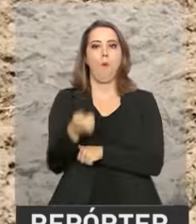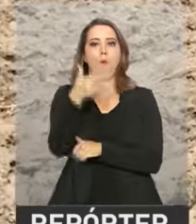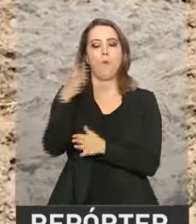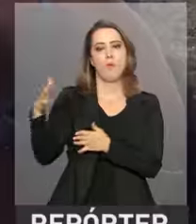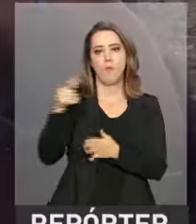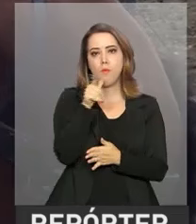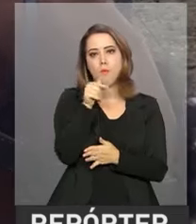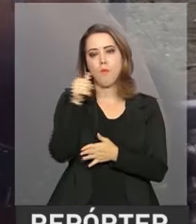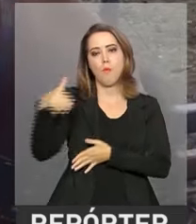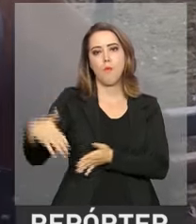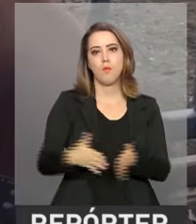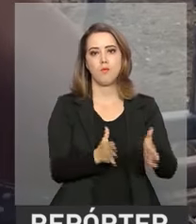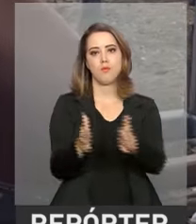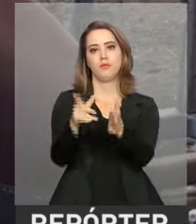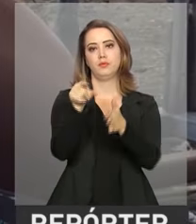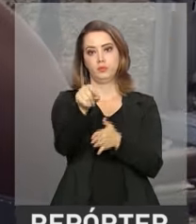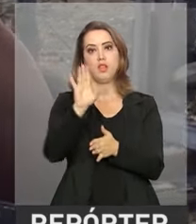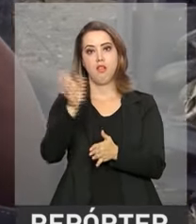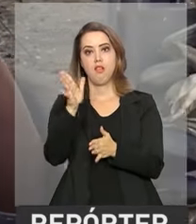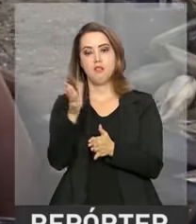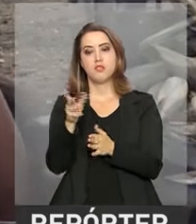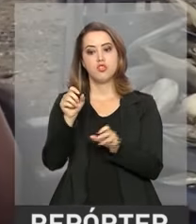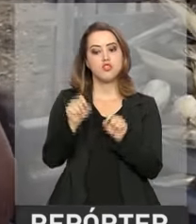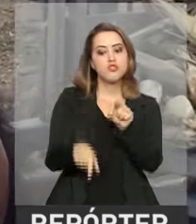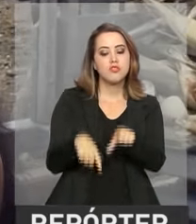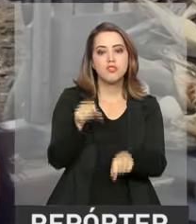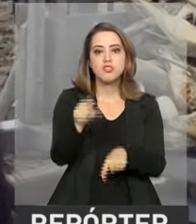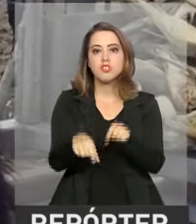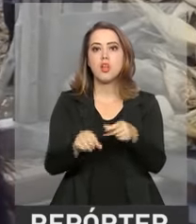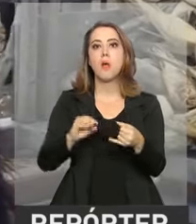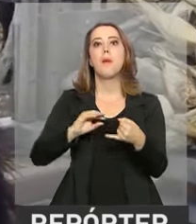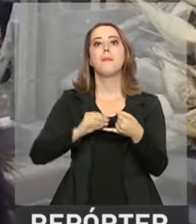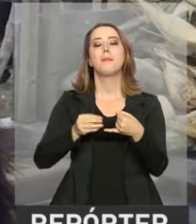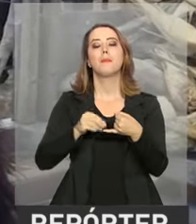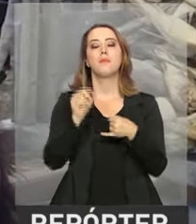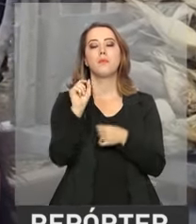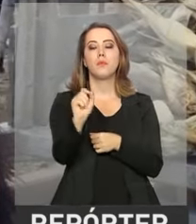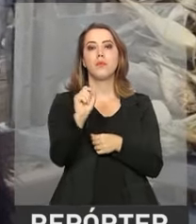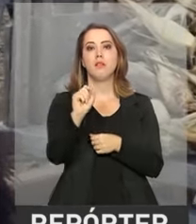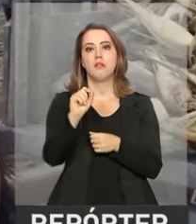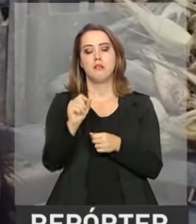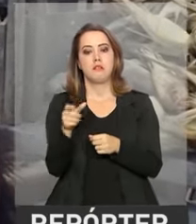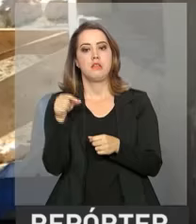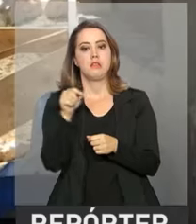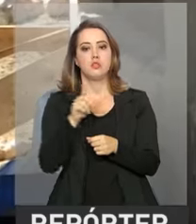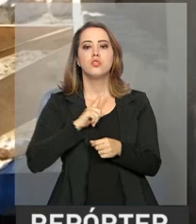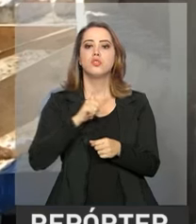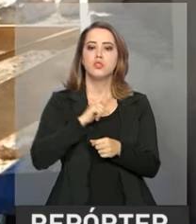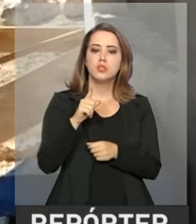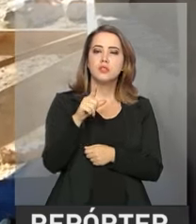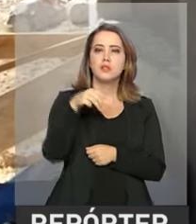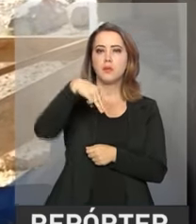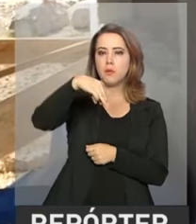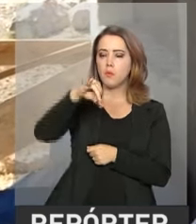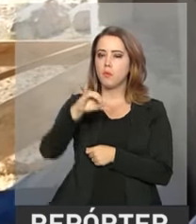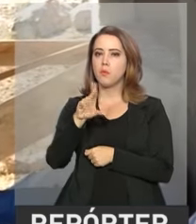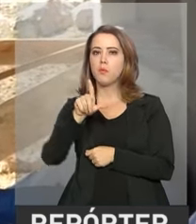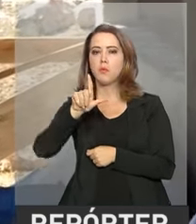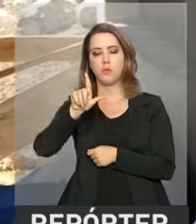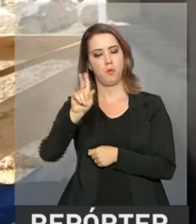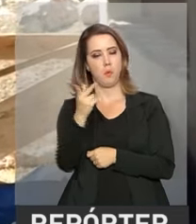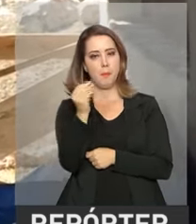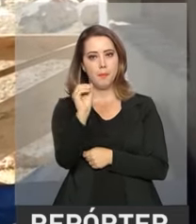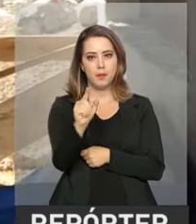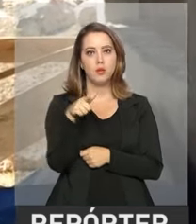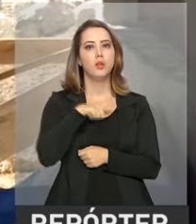milho, inclusive a gente já estou com um sexto silozinho ali feito. Uma parte, até eu já negociei uma parte para